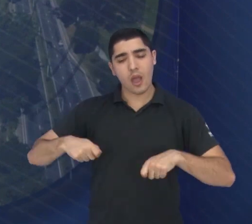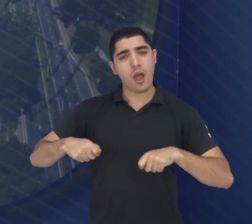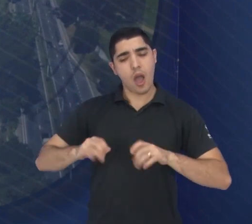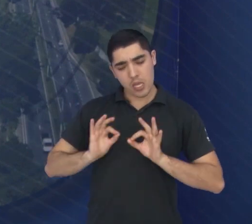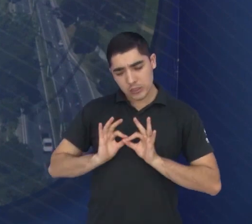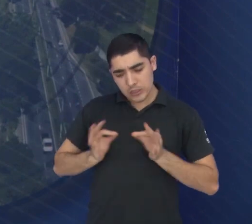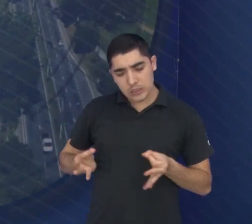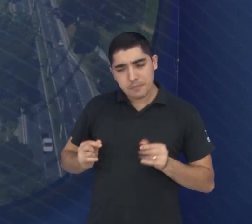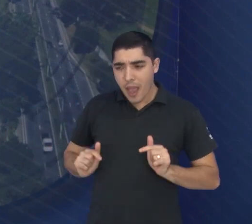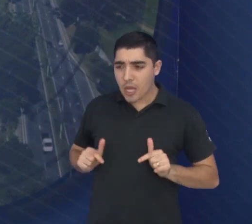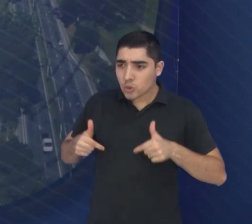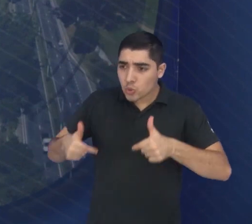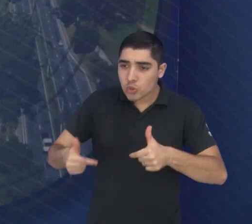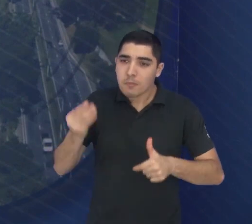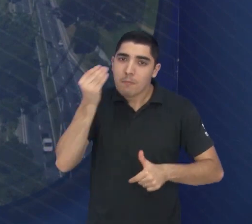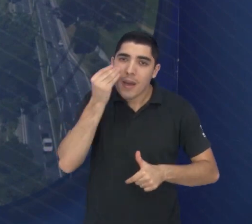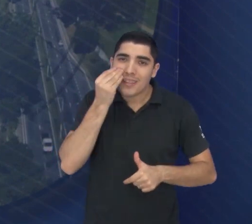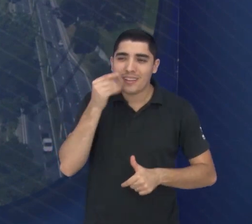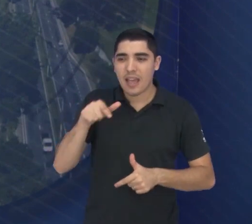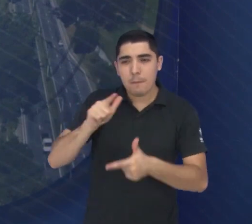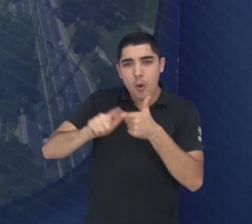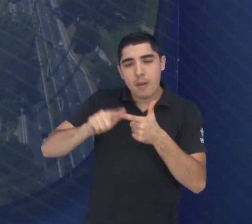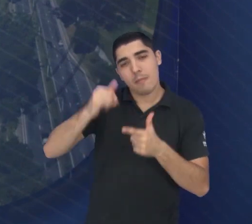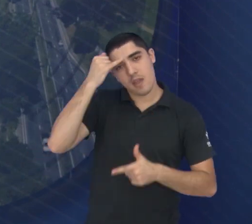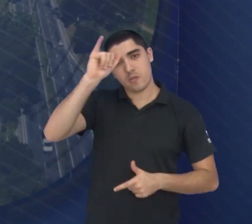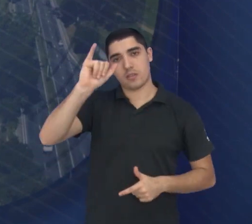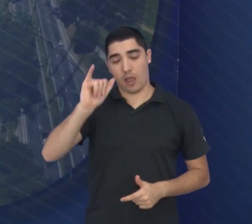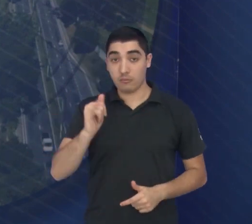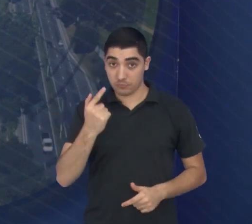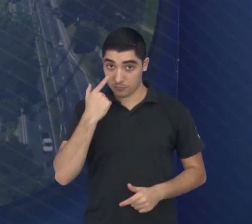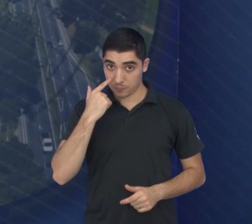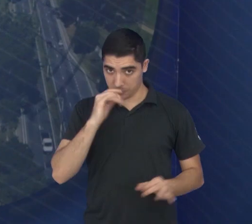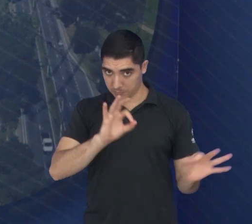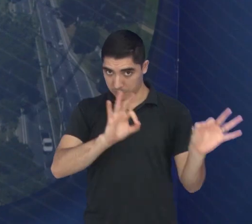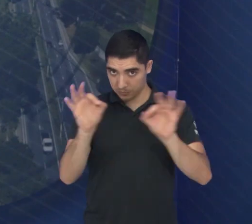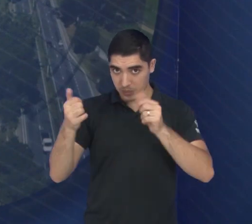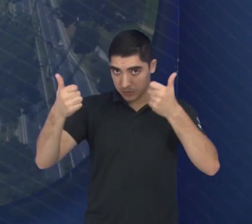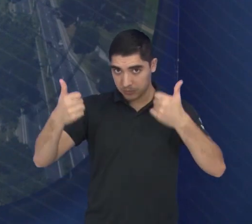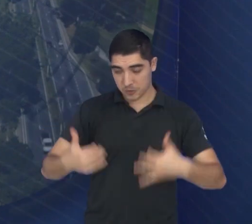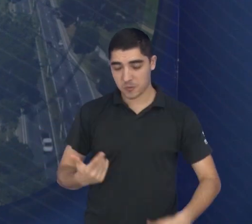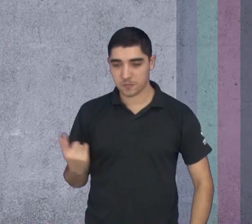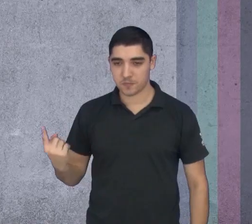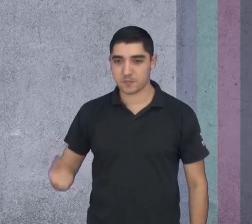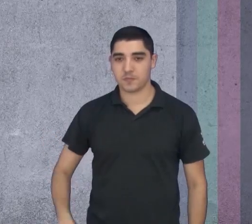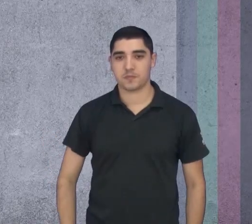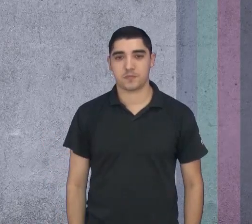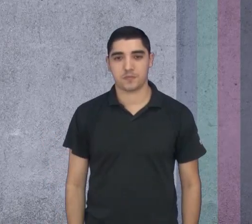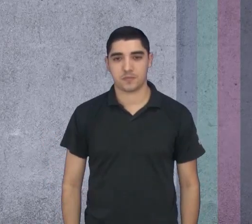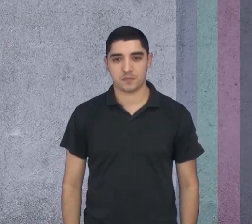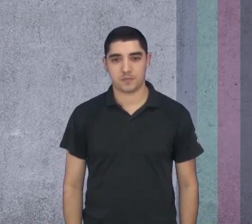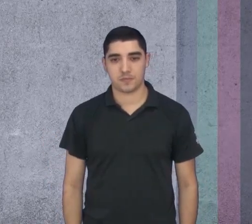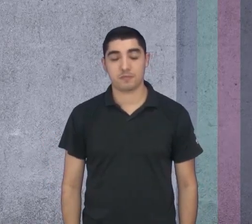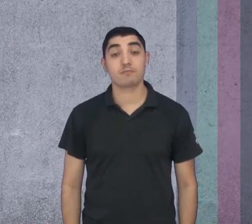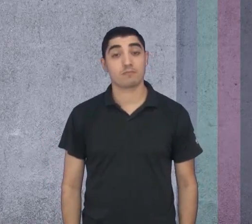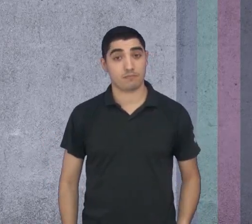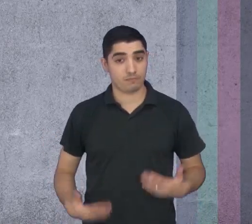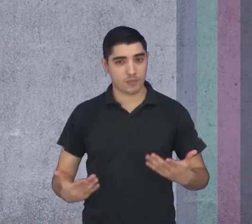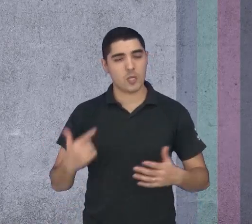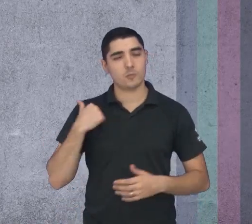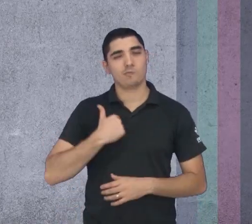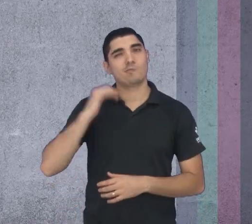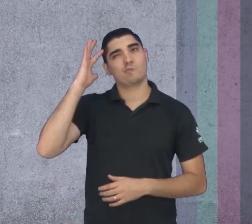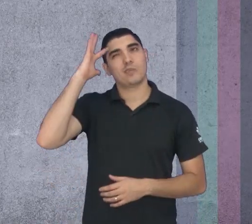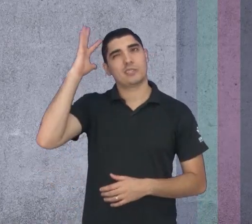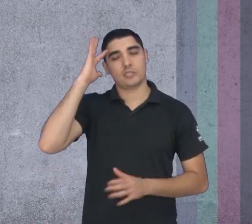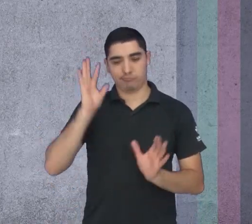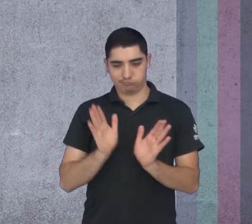tentar contornar esses conflitos. Vamos ver o que ela mandou para a gente, então. Quando a gente pensa em condomínio, a gente vai